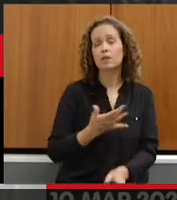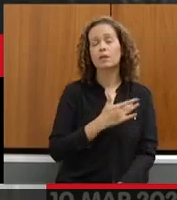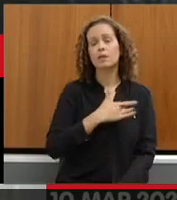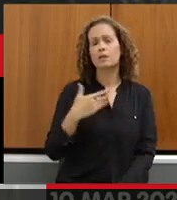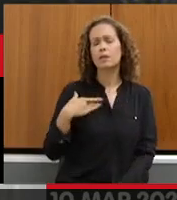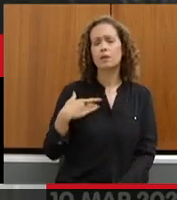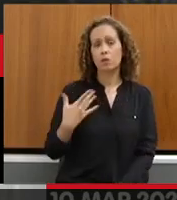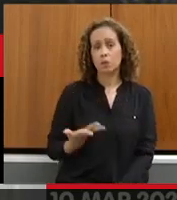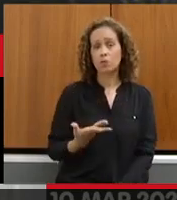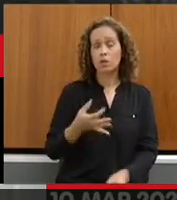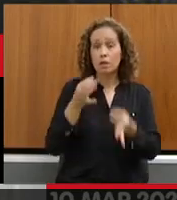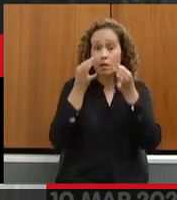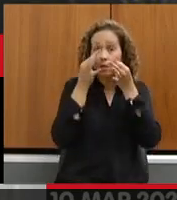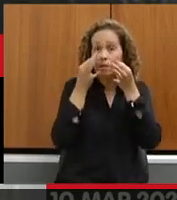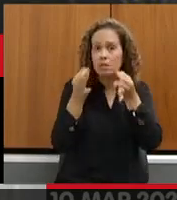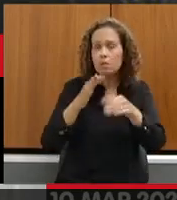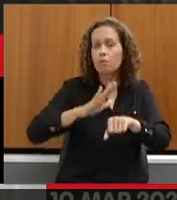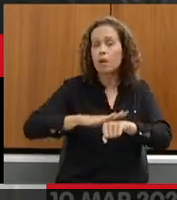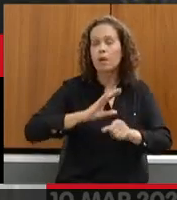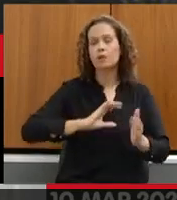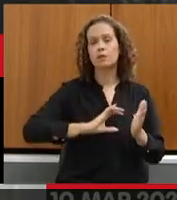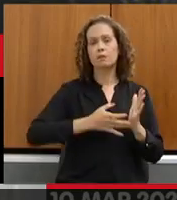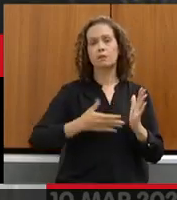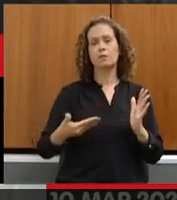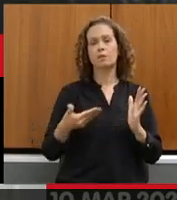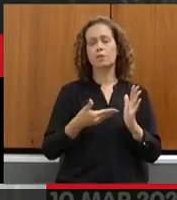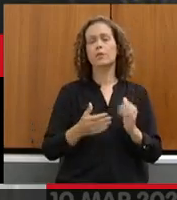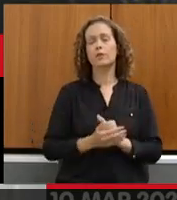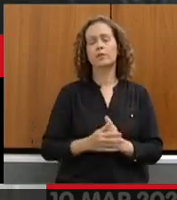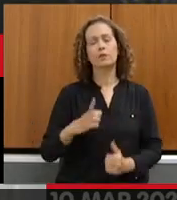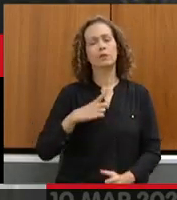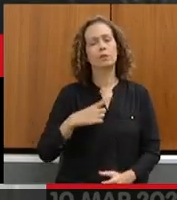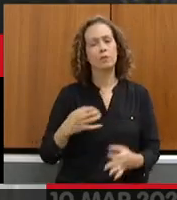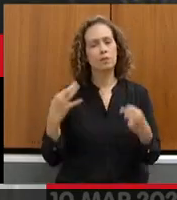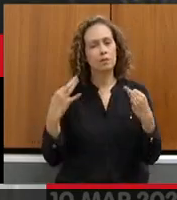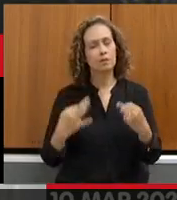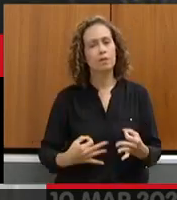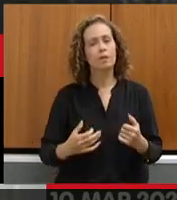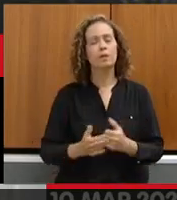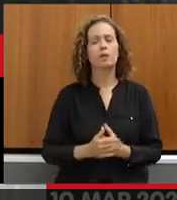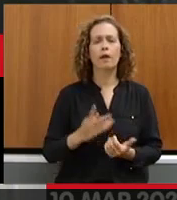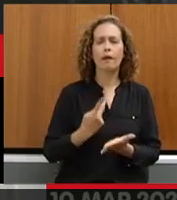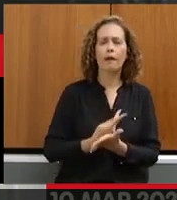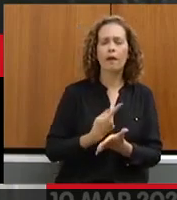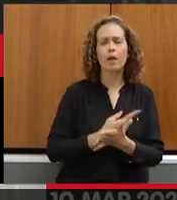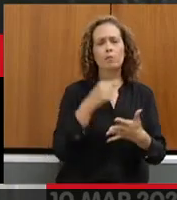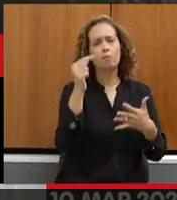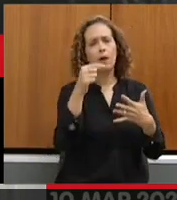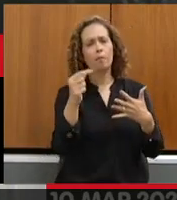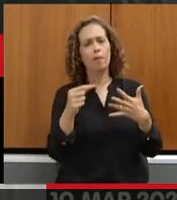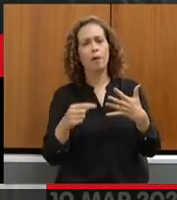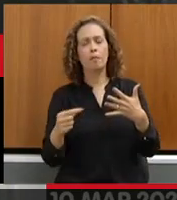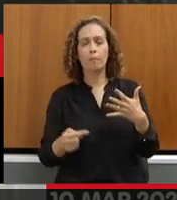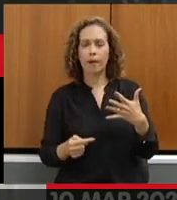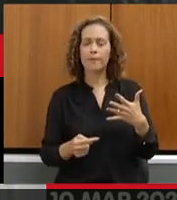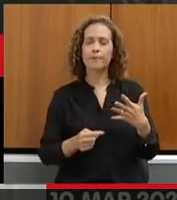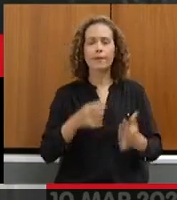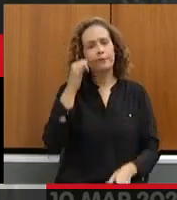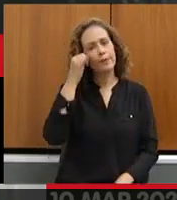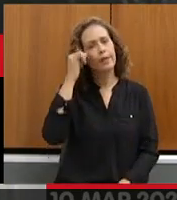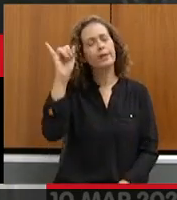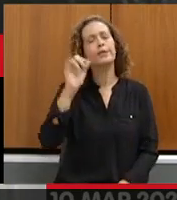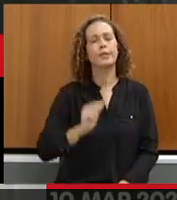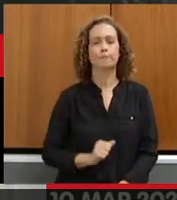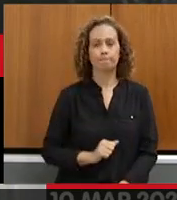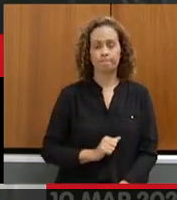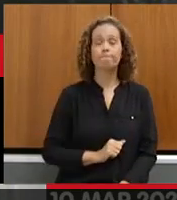mais um pouco o Parlamento eu tenho certeza que evitaria muitos erros e acertaria mais eu